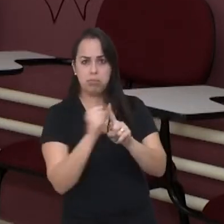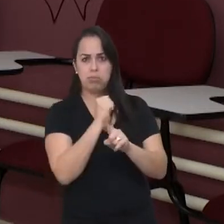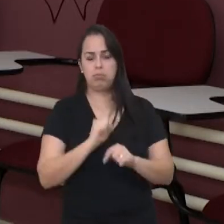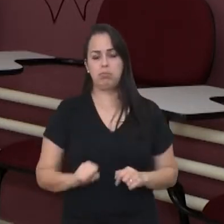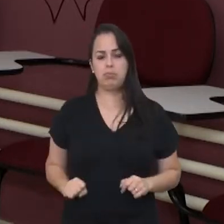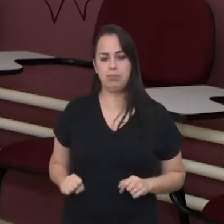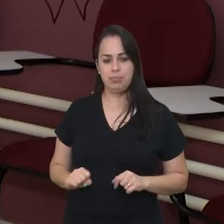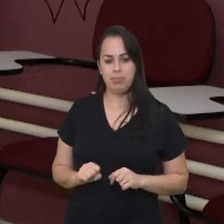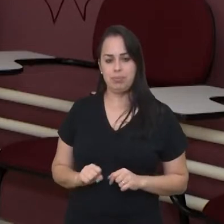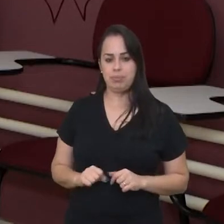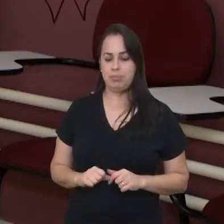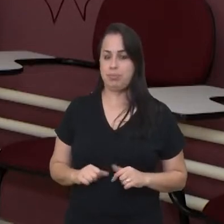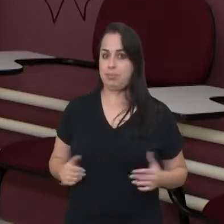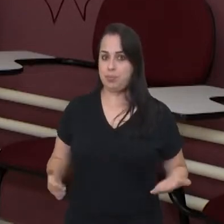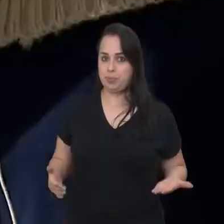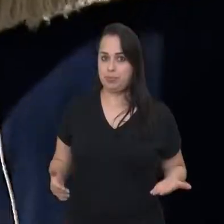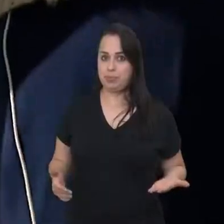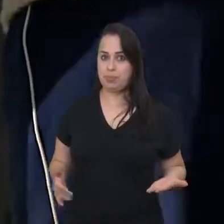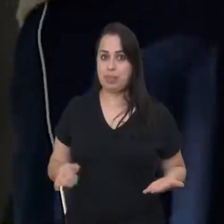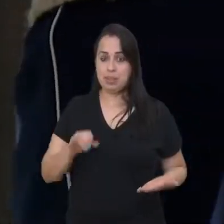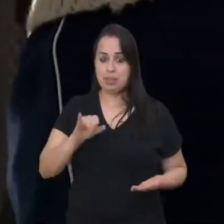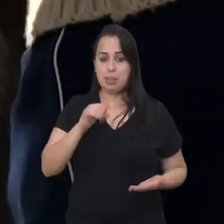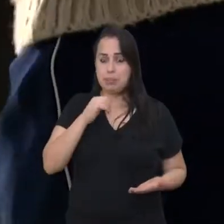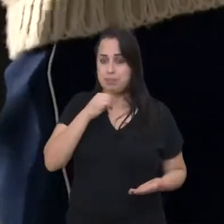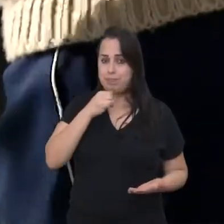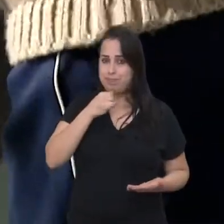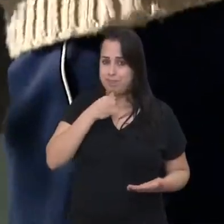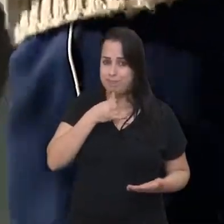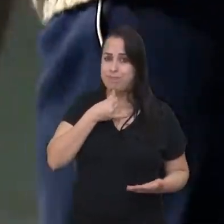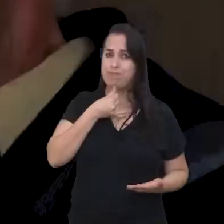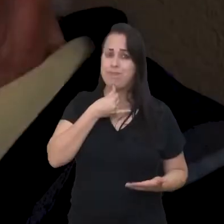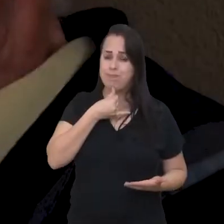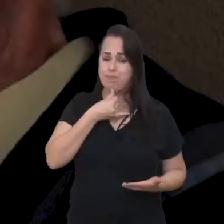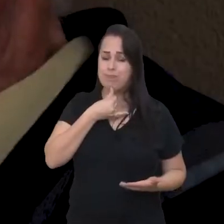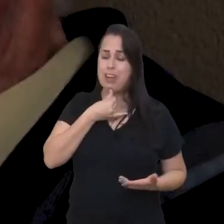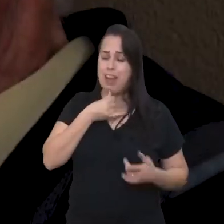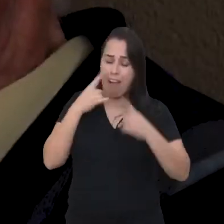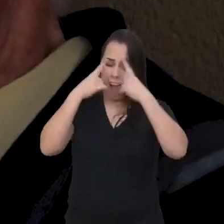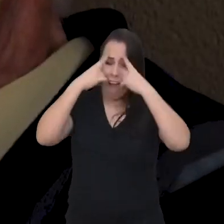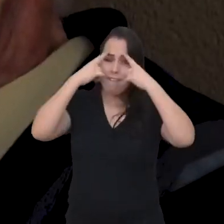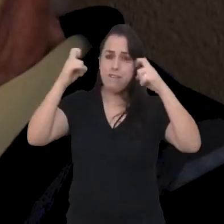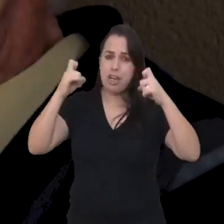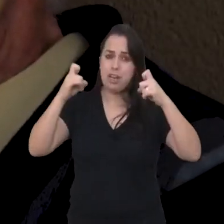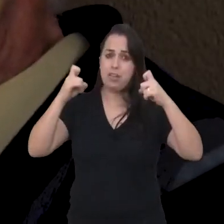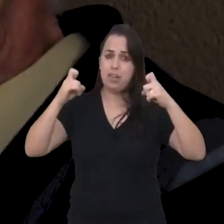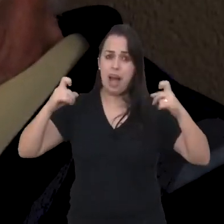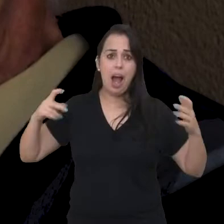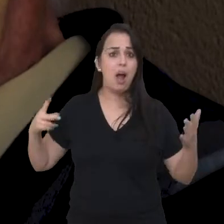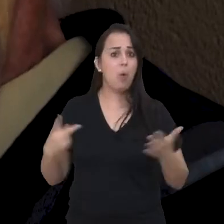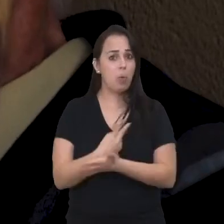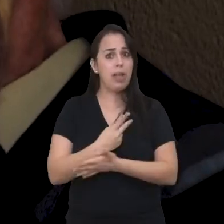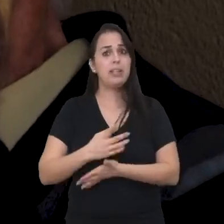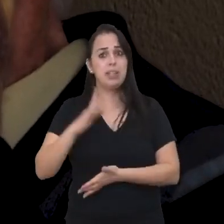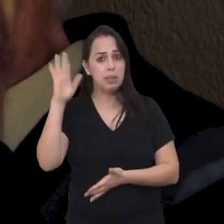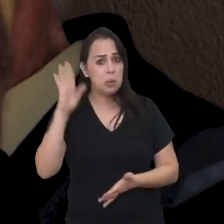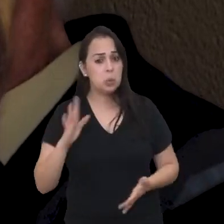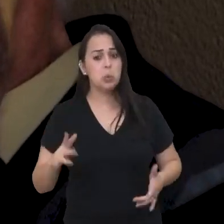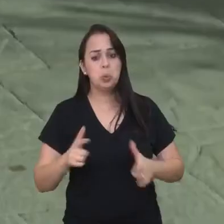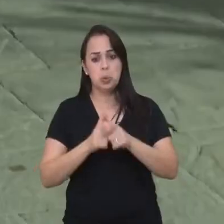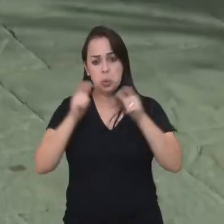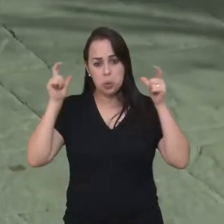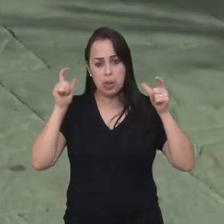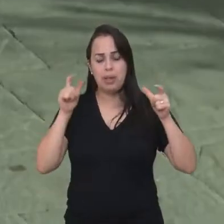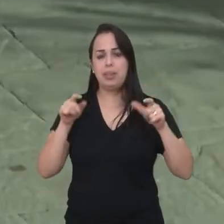de violência contra a pessoa idosa. E por mais triste que seja, a violência contra o idoso é tema recorrente no nosso